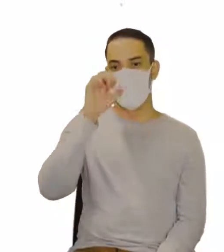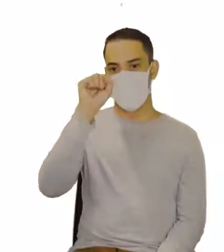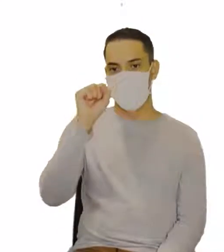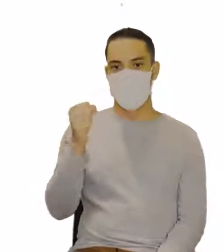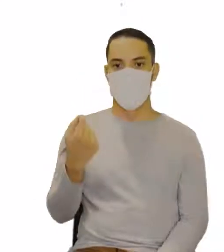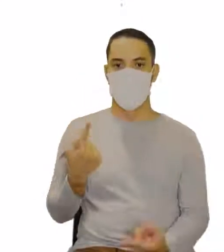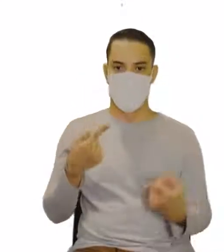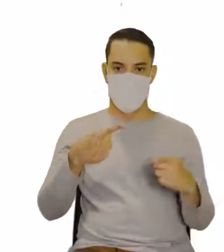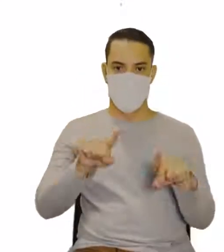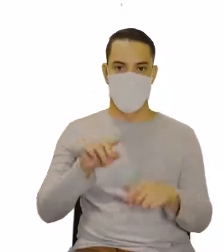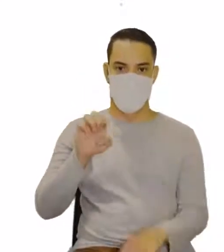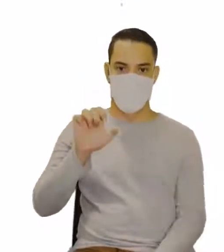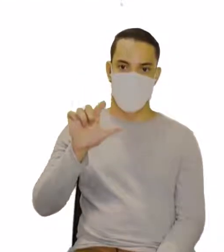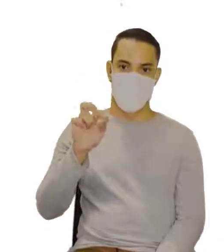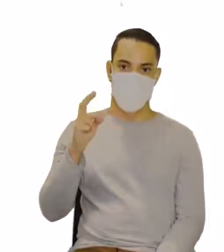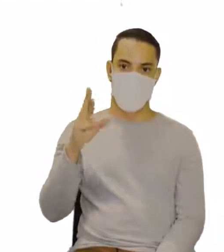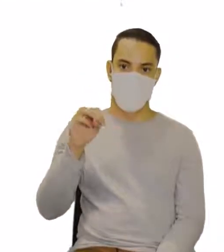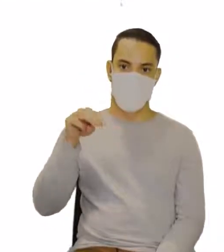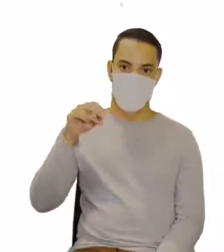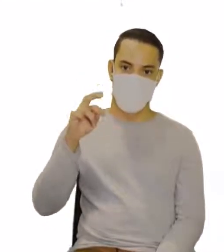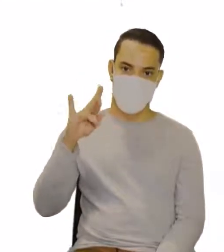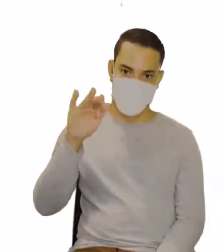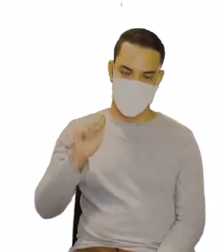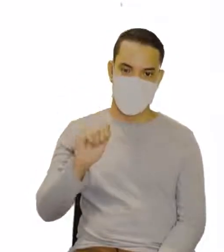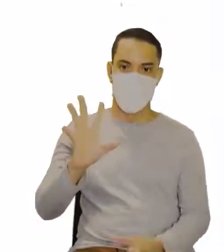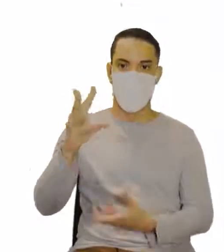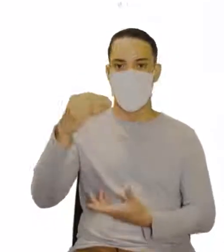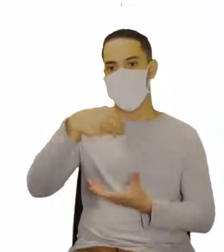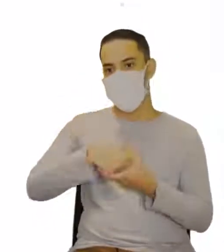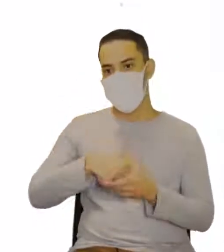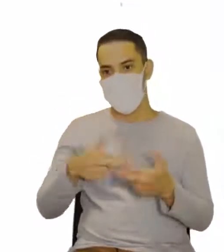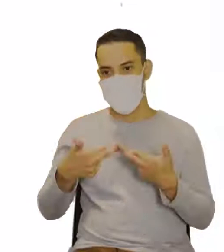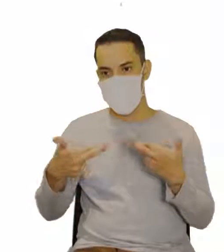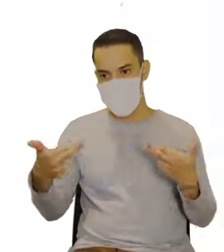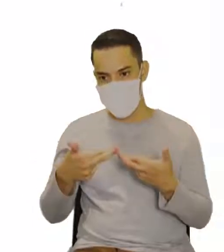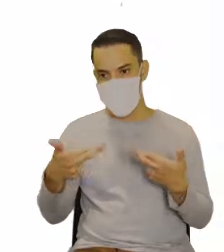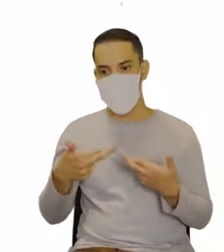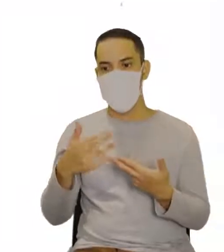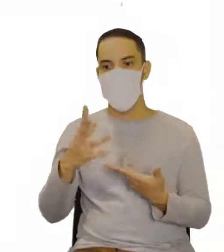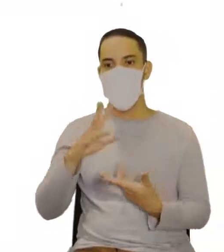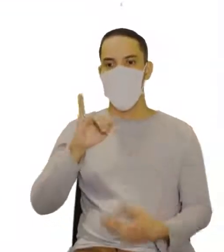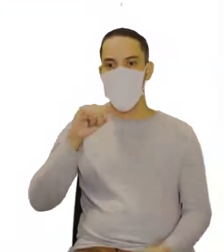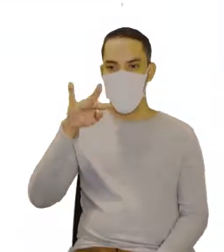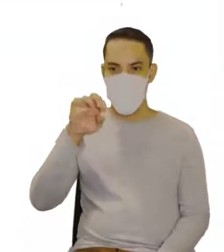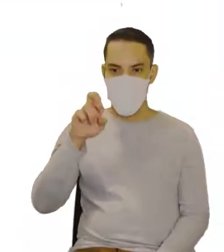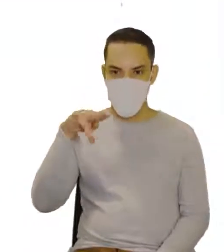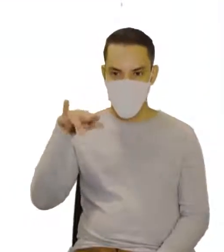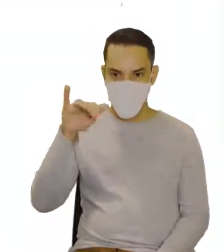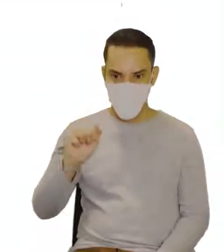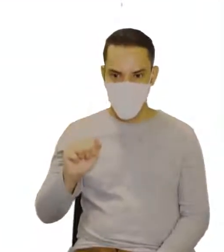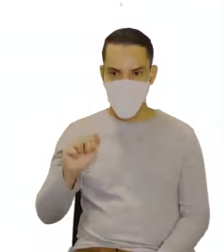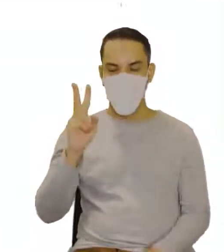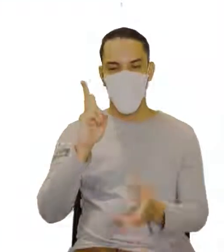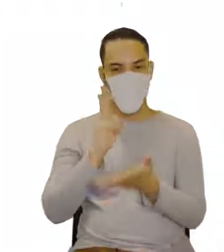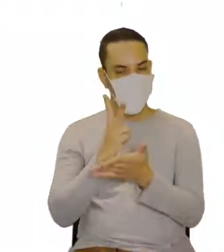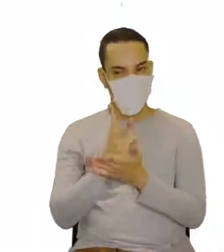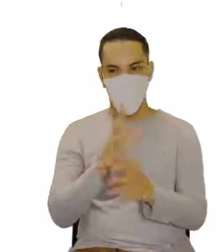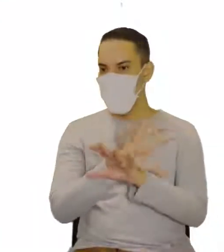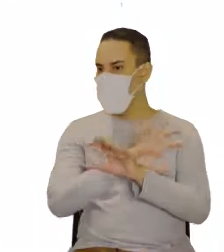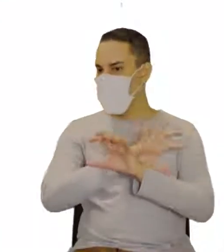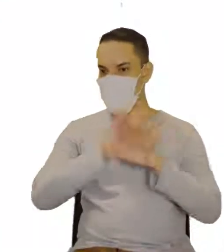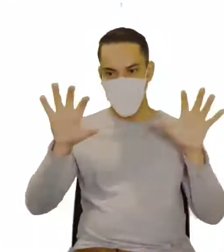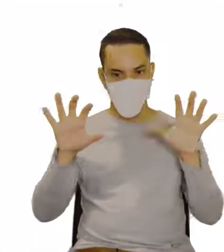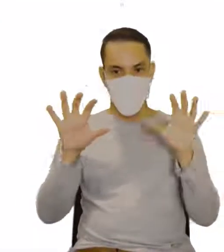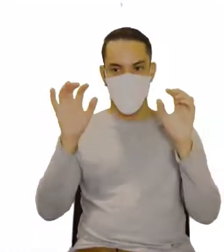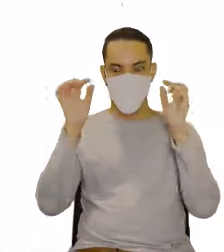pela resistência interna. Então, tá aqui, ó, resistência interna, contra-eletromotriz. Resistência interna,